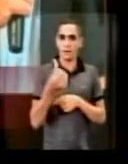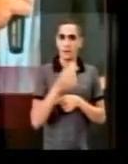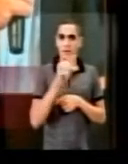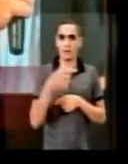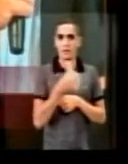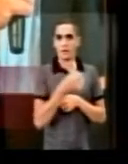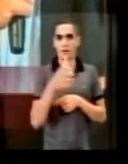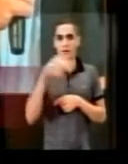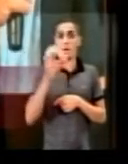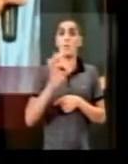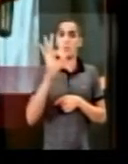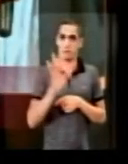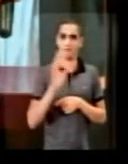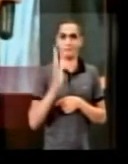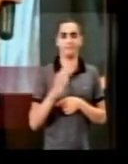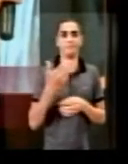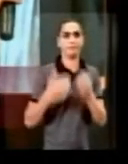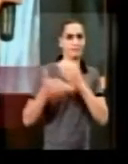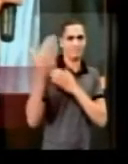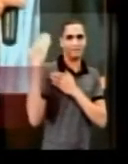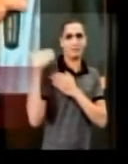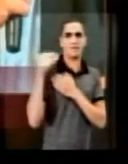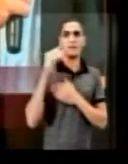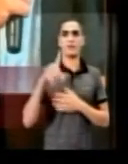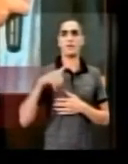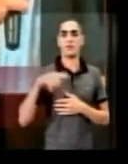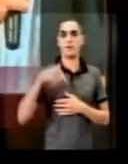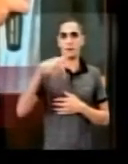66,67%. Nós já tivemos